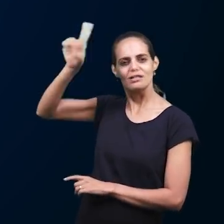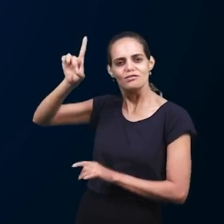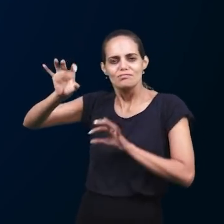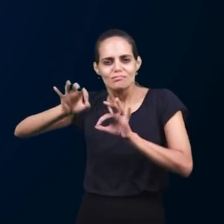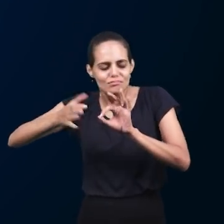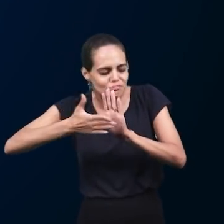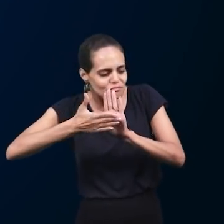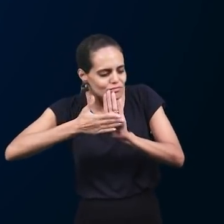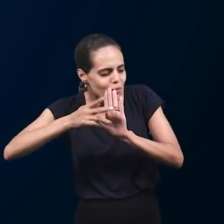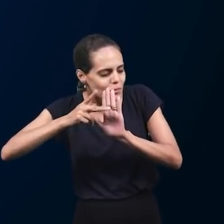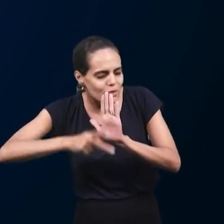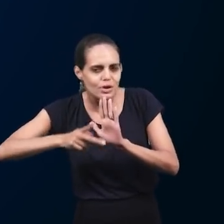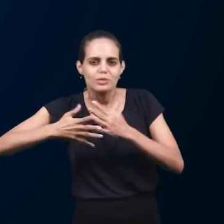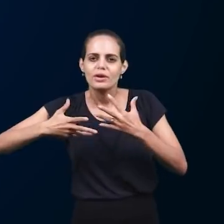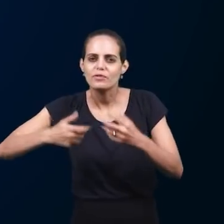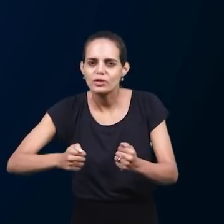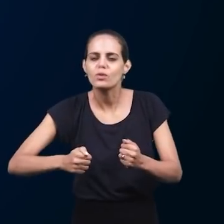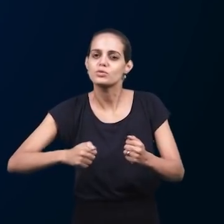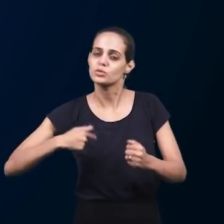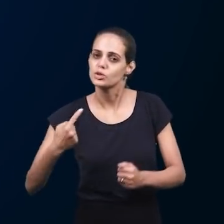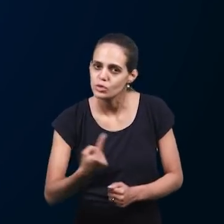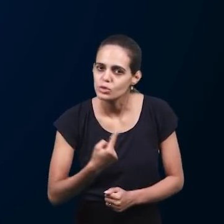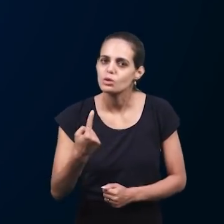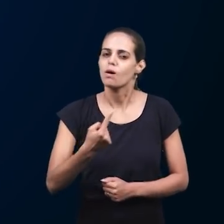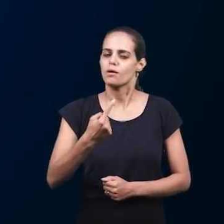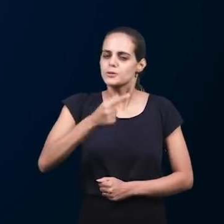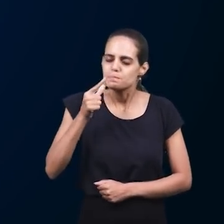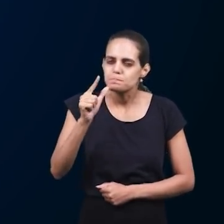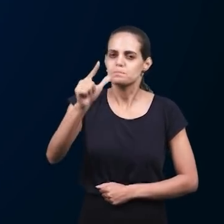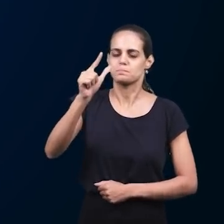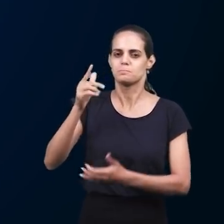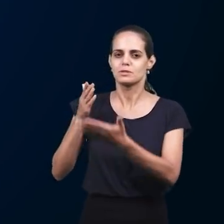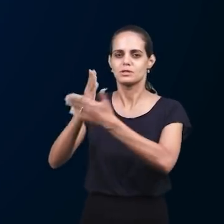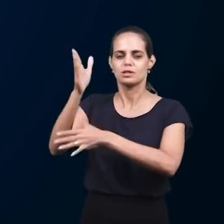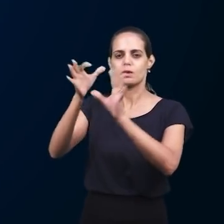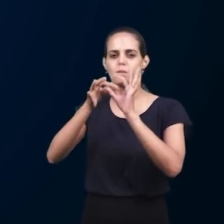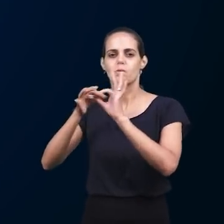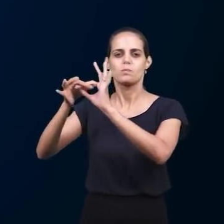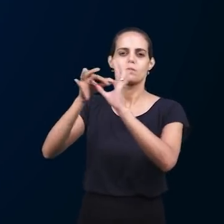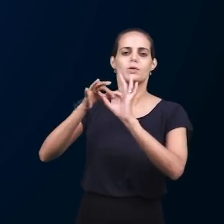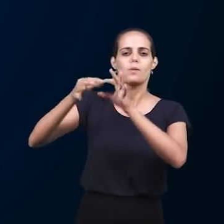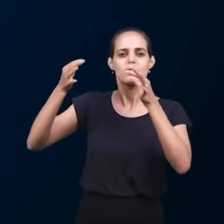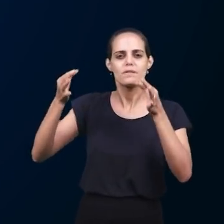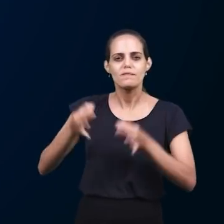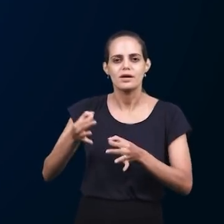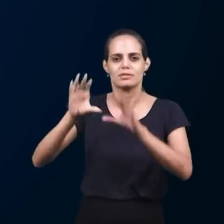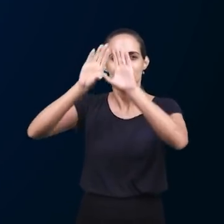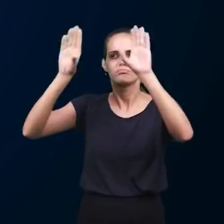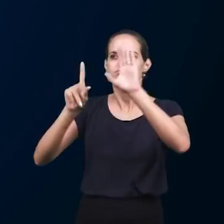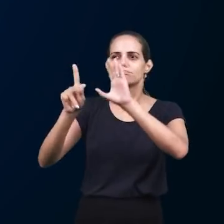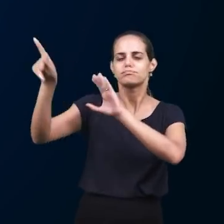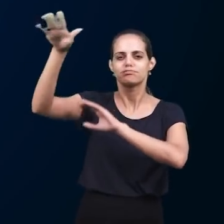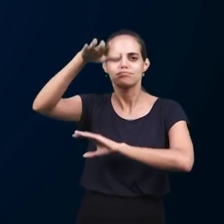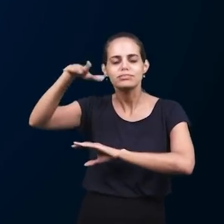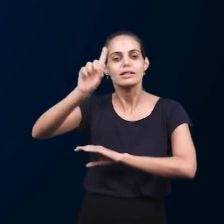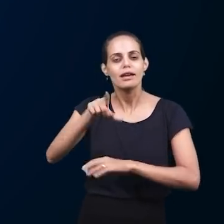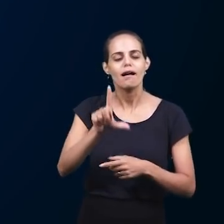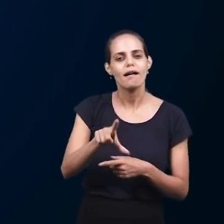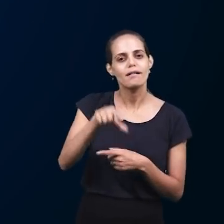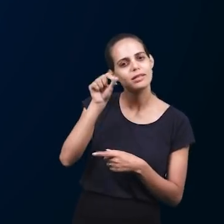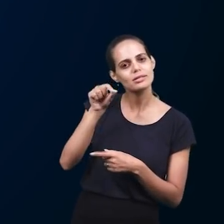forma onde todos podem alcançar a comunhão perfeita e eterna em seu reino. A eleição em